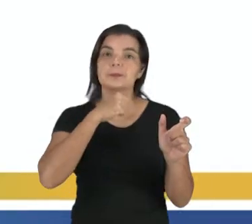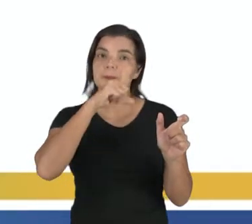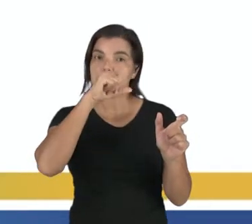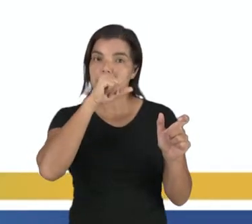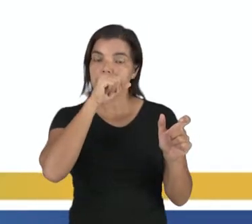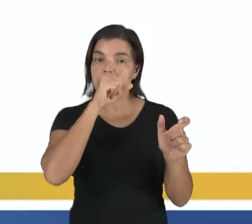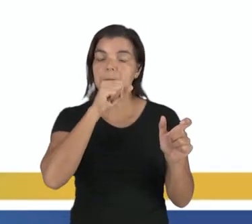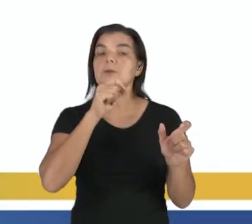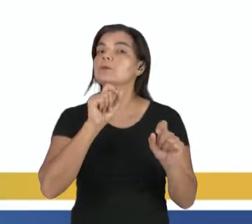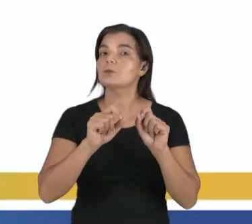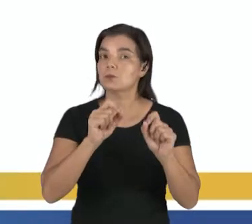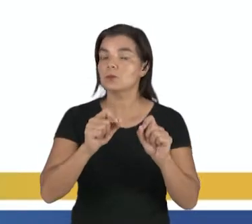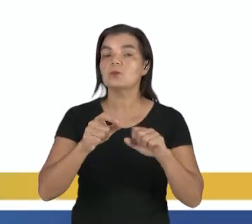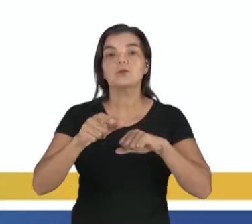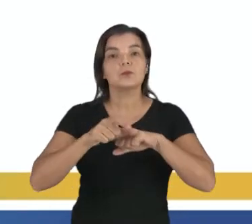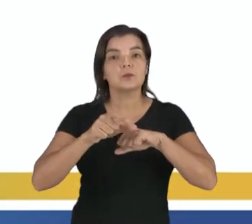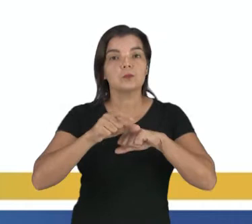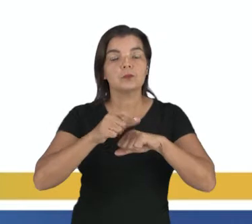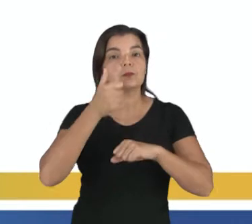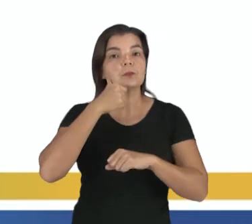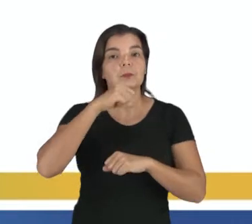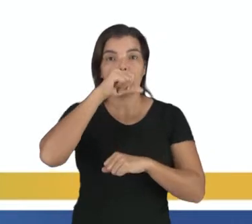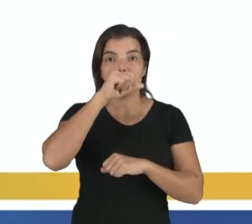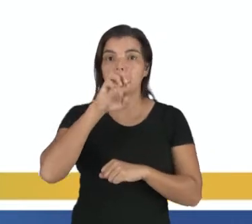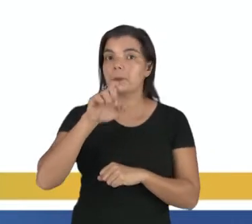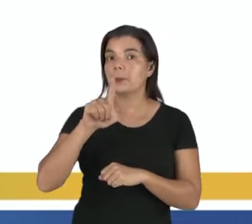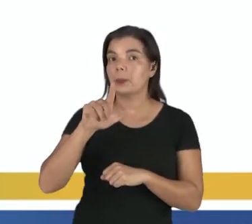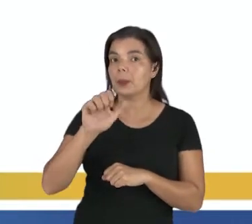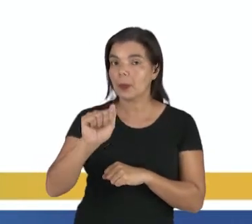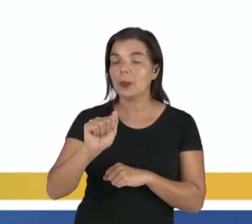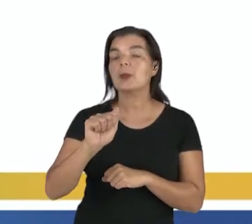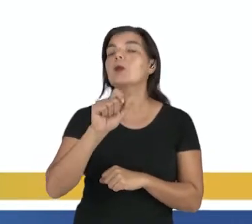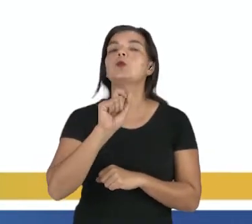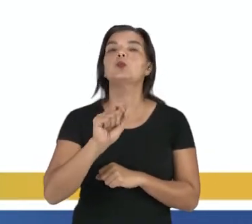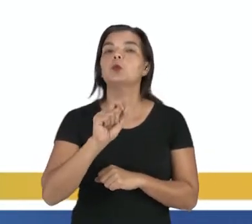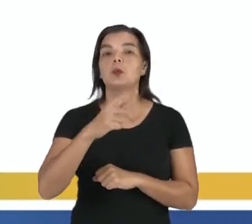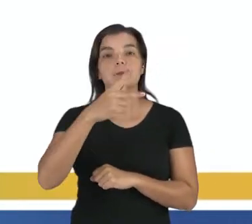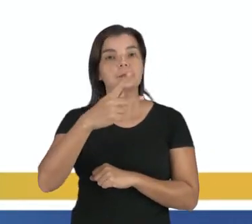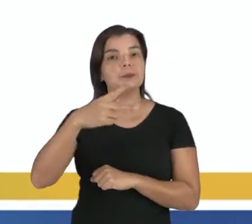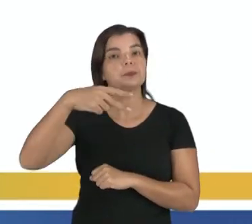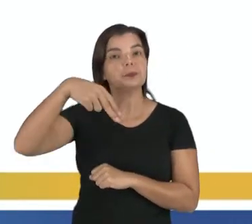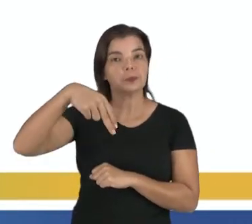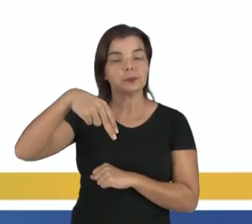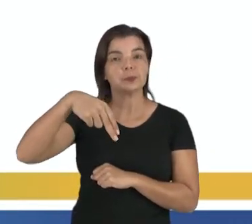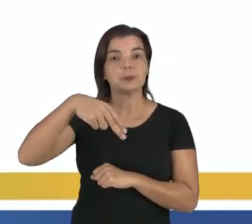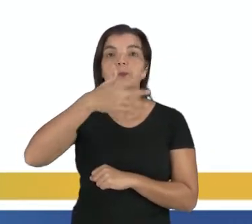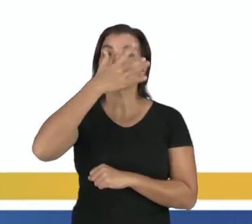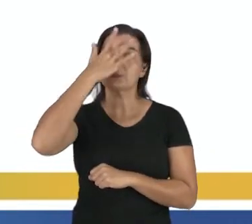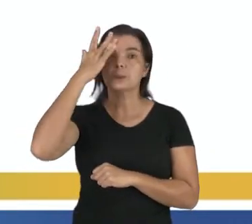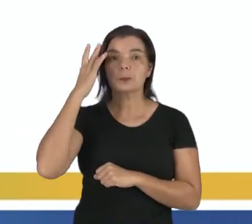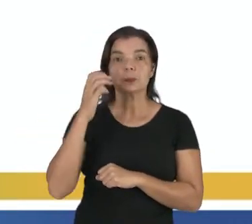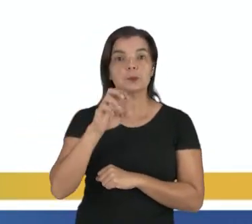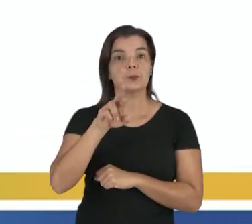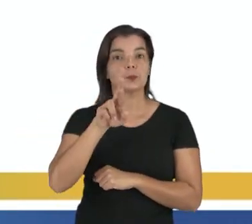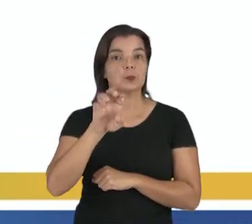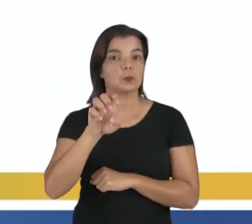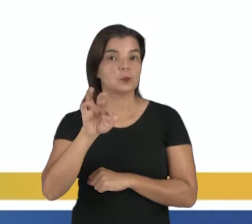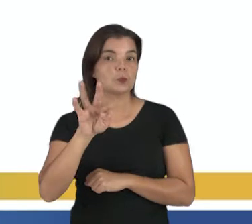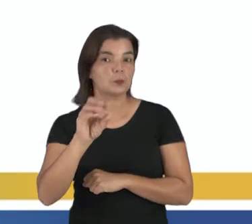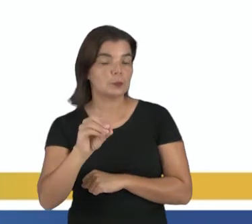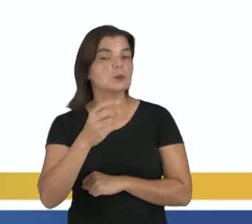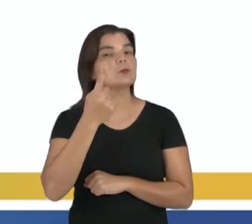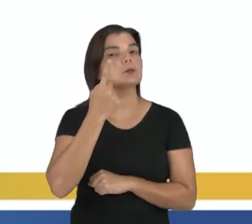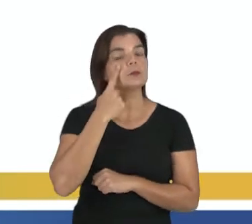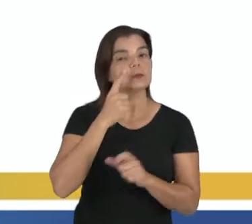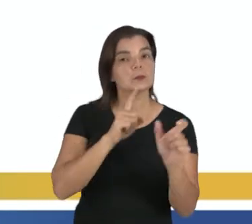mãe. Substitui o substantivo mãe. Então, ela é chamado de pronome pessoal reto. Vejam,